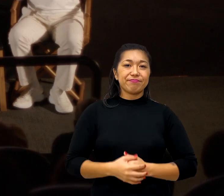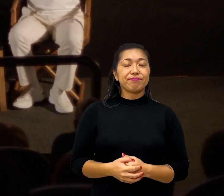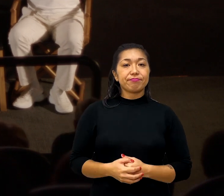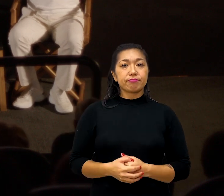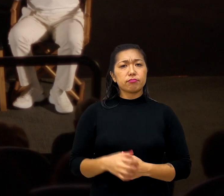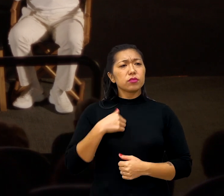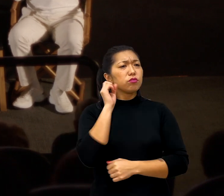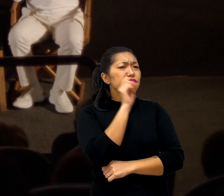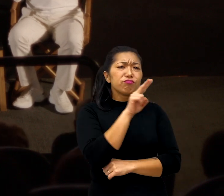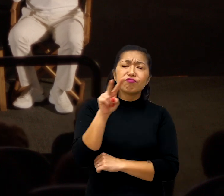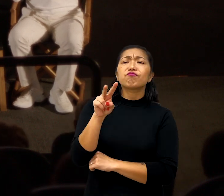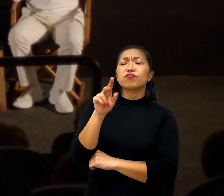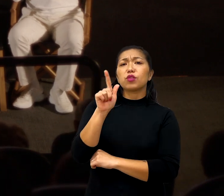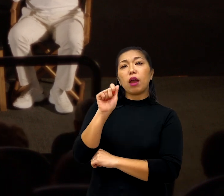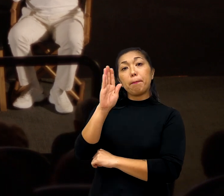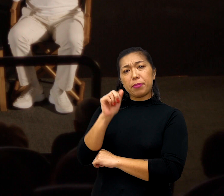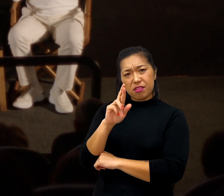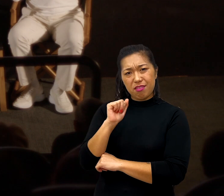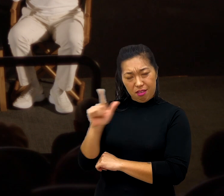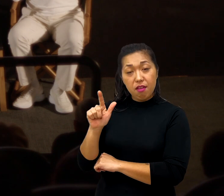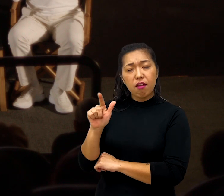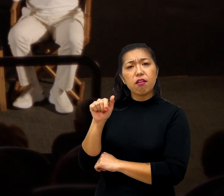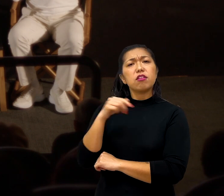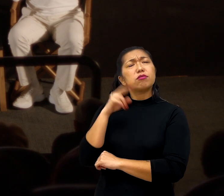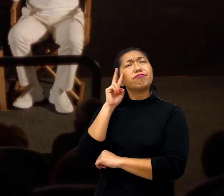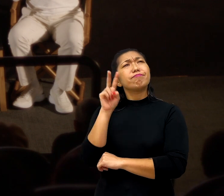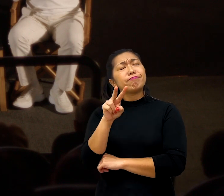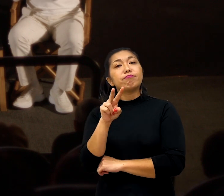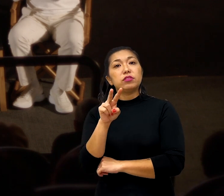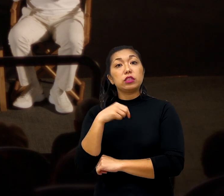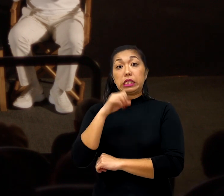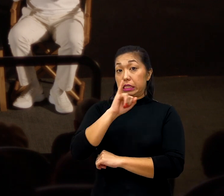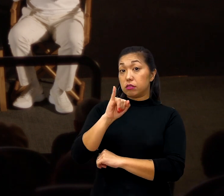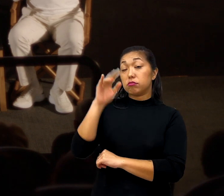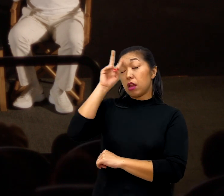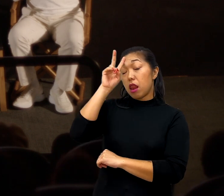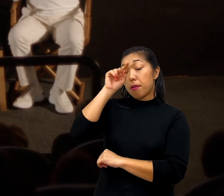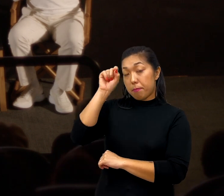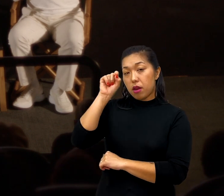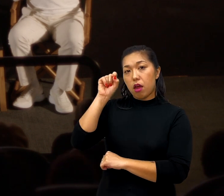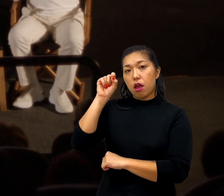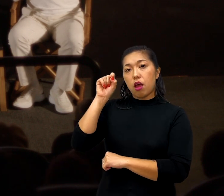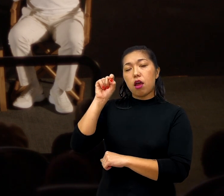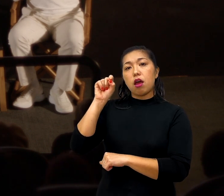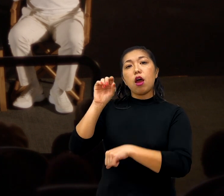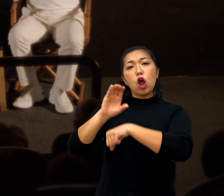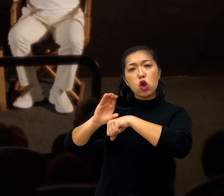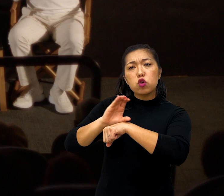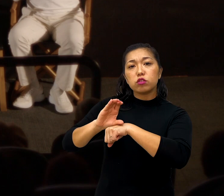uma coisa que me provoca sempre, se você pegar a Constituição do Estado do Mississippi